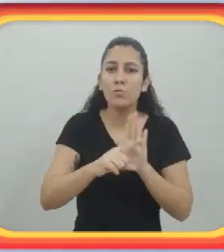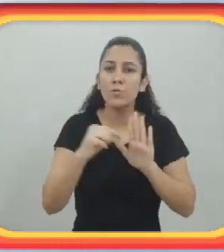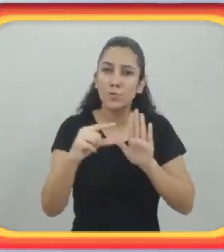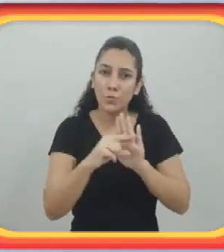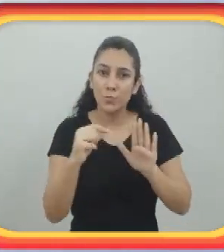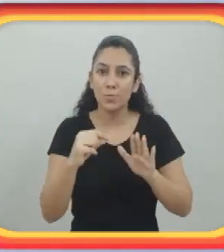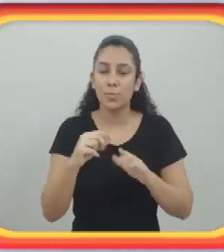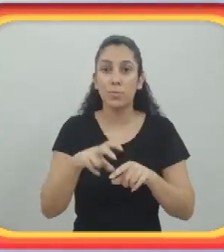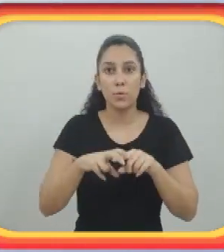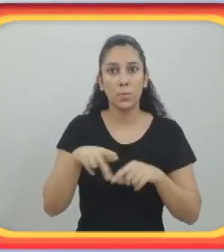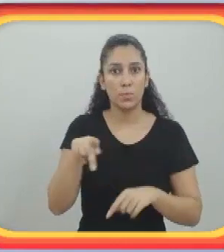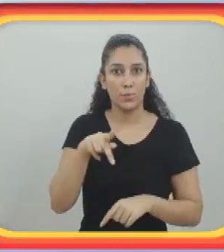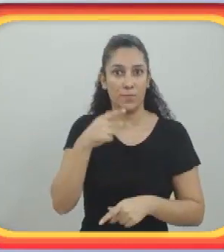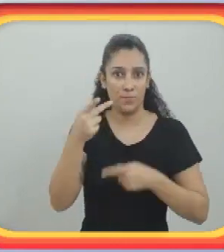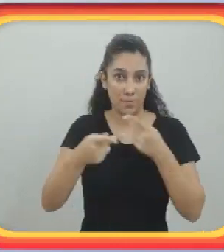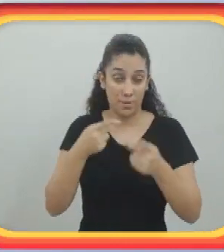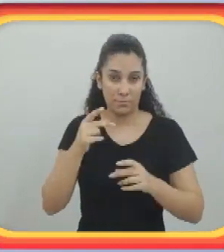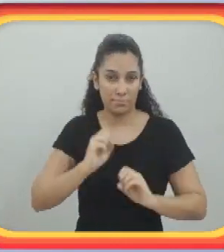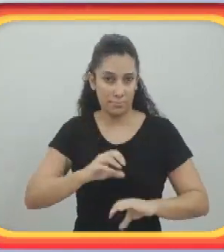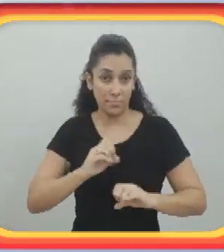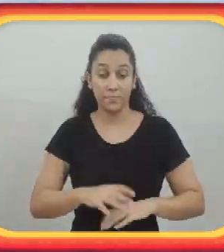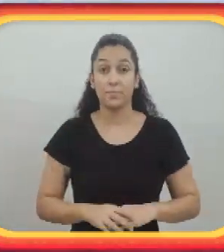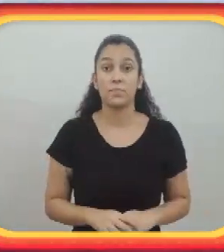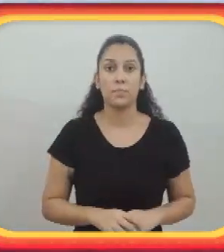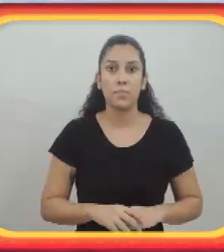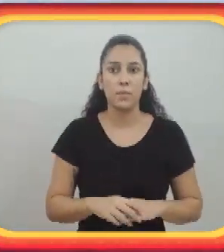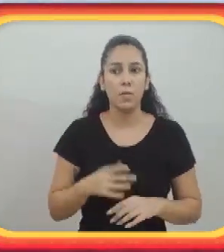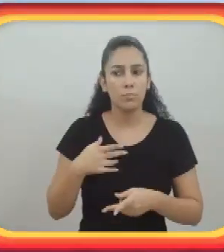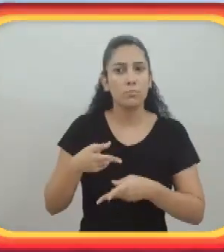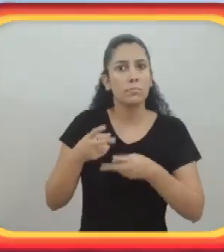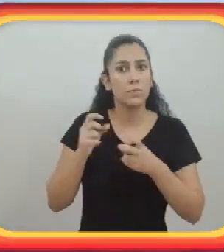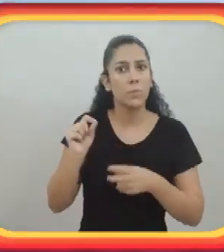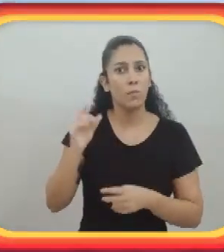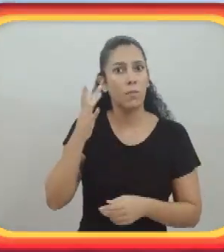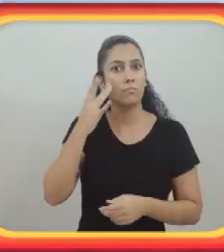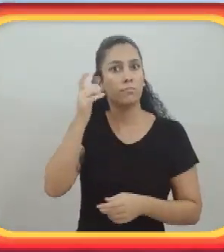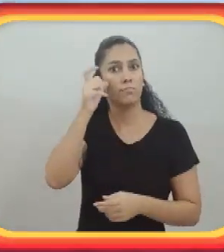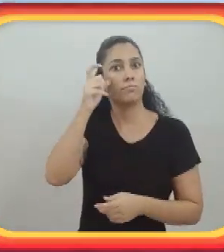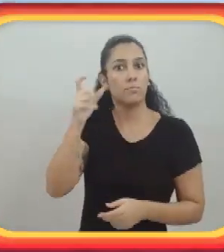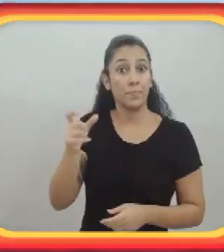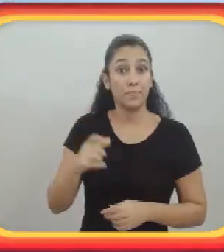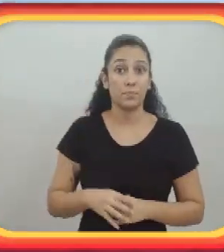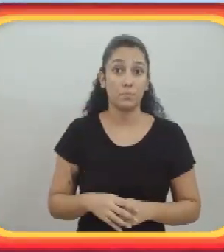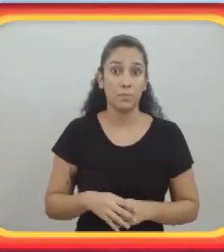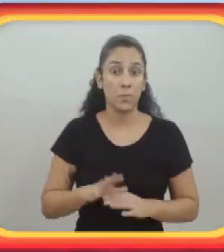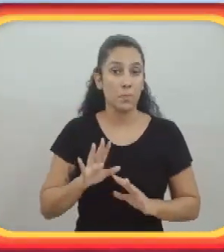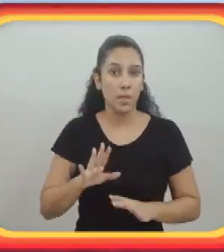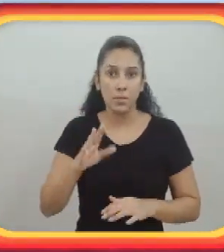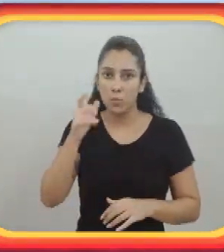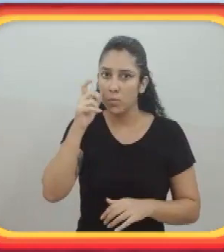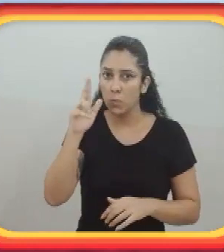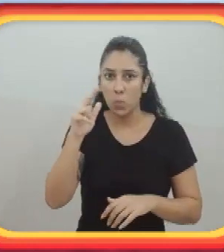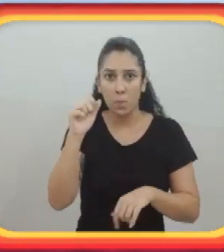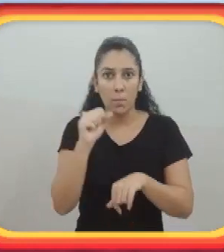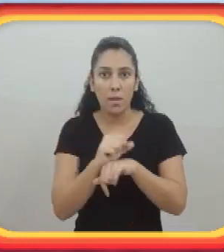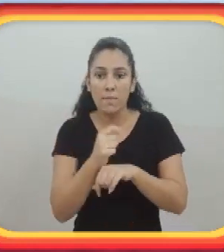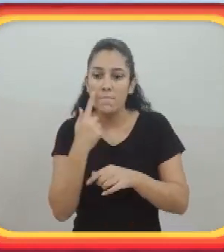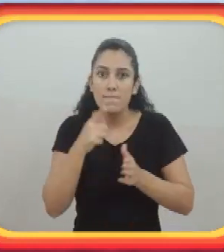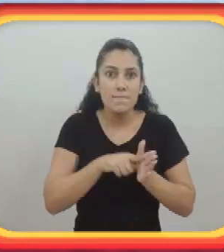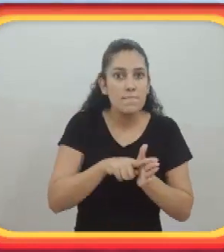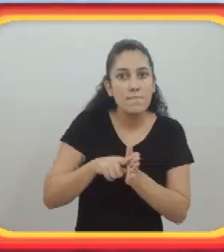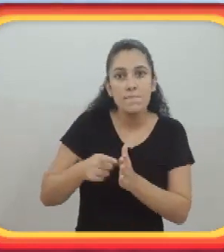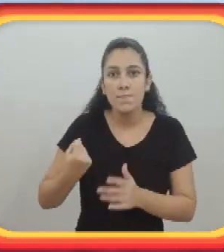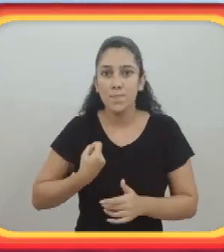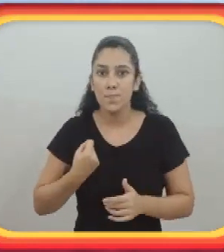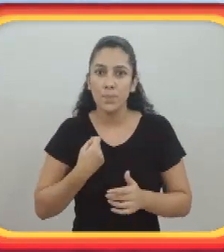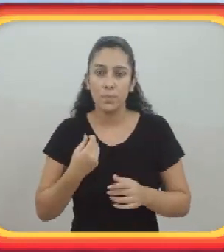abrir o código de processo durante a aula, o Lucas ele tinha uma facilidade muito grande de achar os